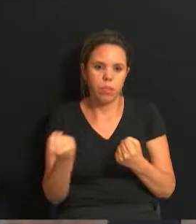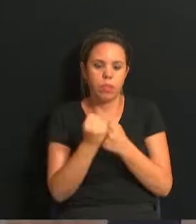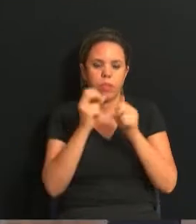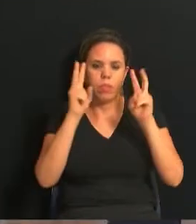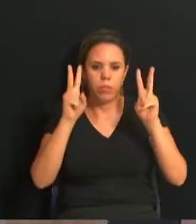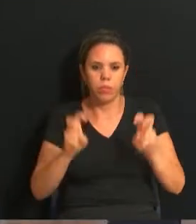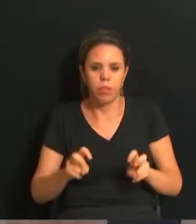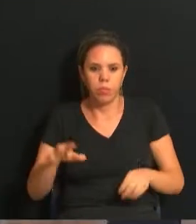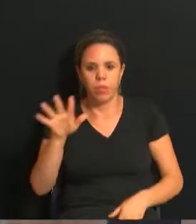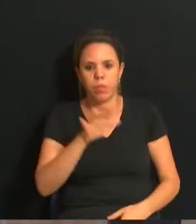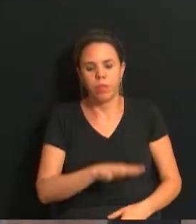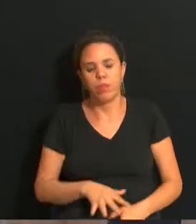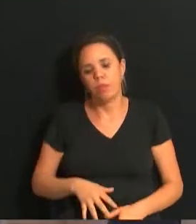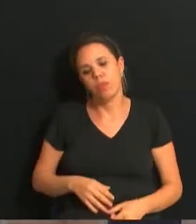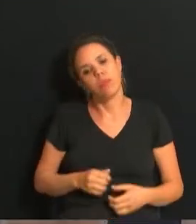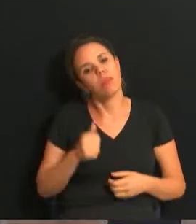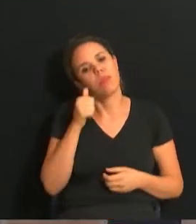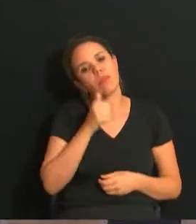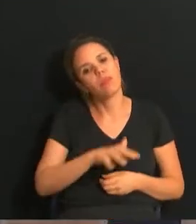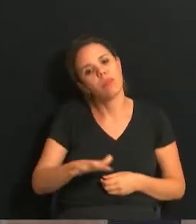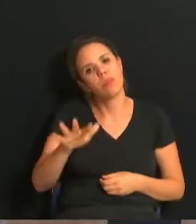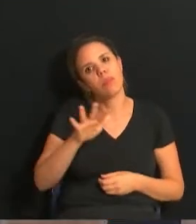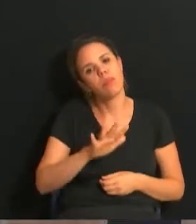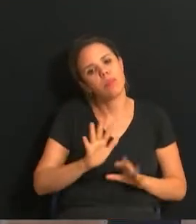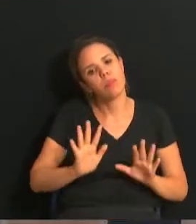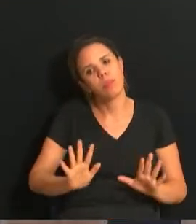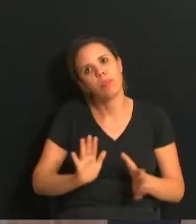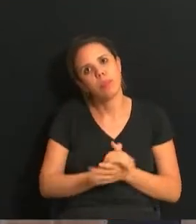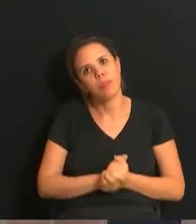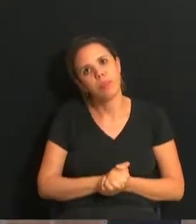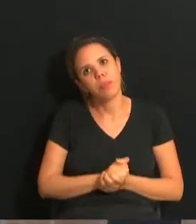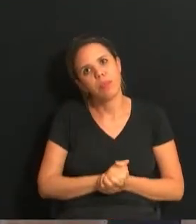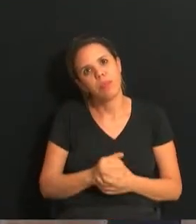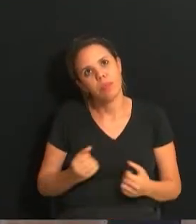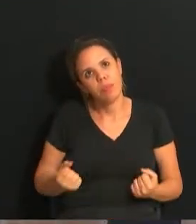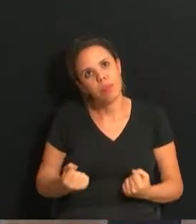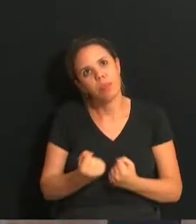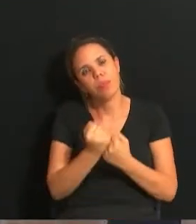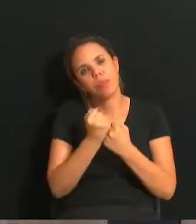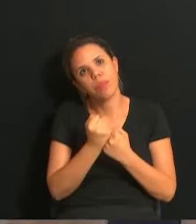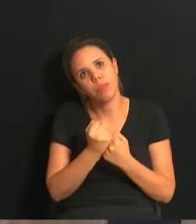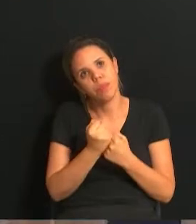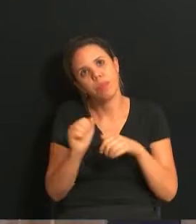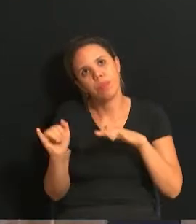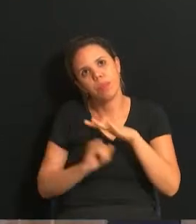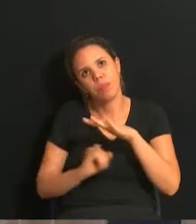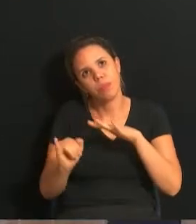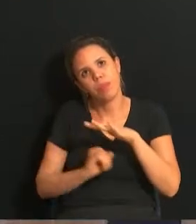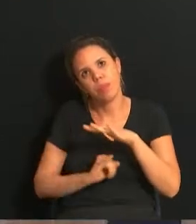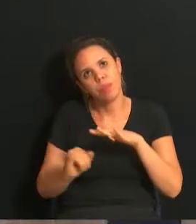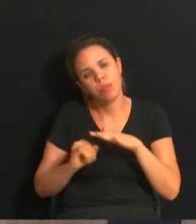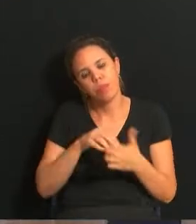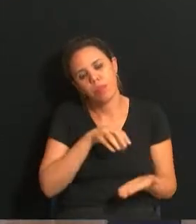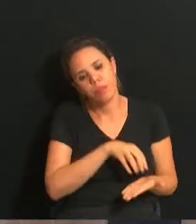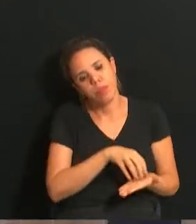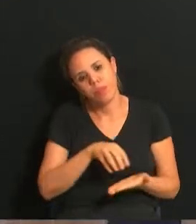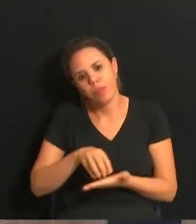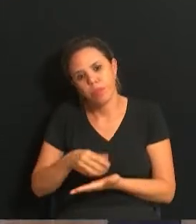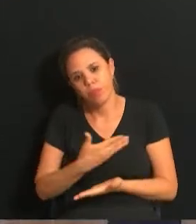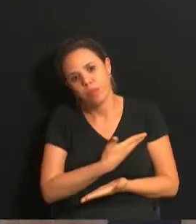relação de apoio às mulheres, mas o apoio da instituição, dos órgãos do Estado, ele